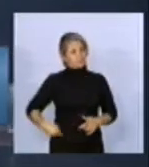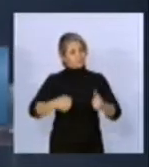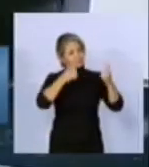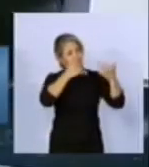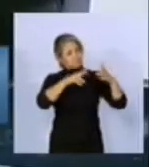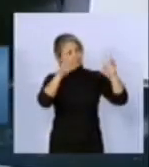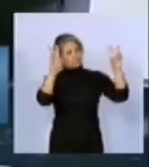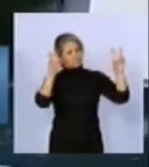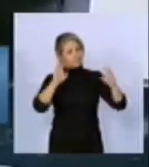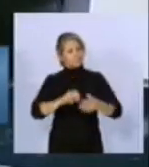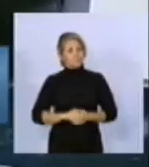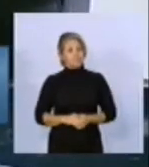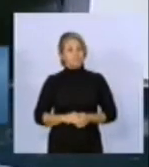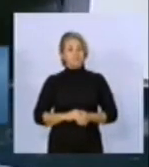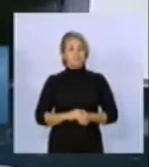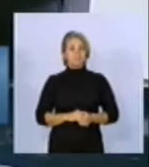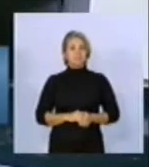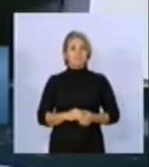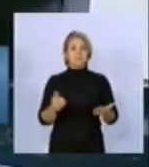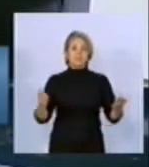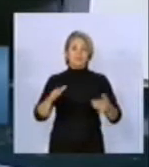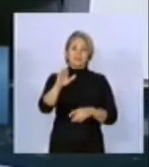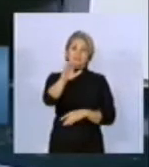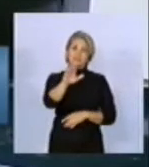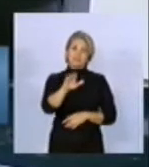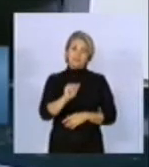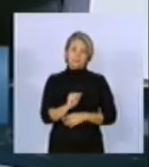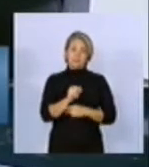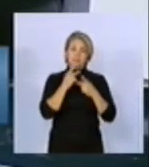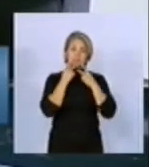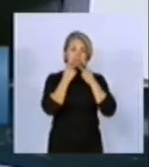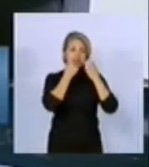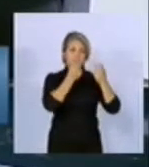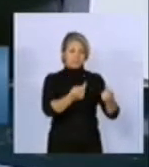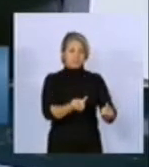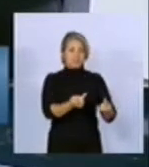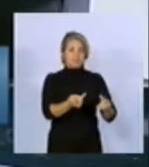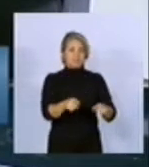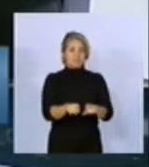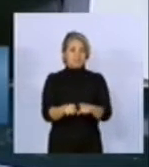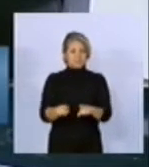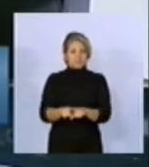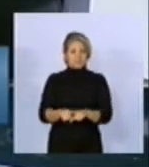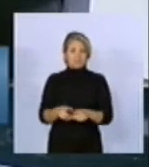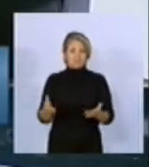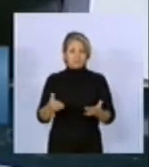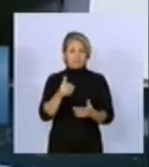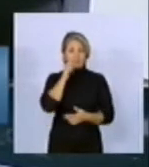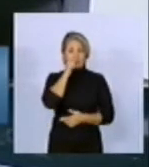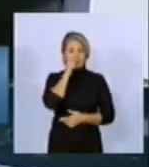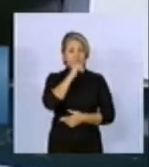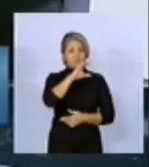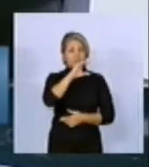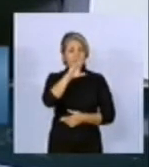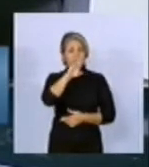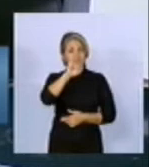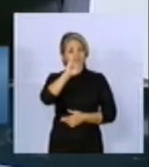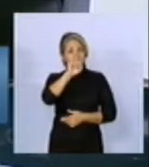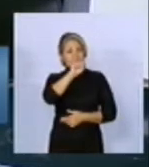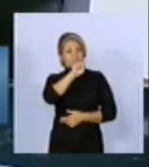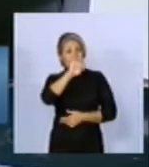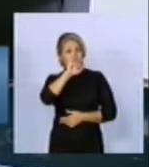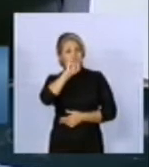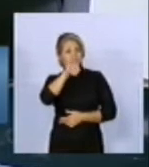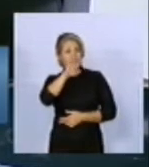obrigada chama agora para ocupar em Tribuna e a doutora Cristiana Pacheco